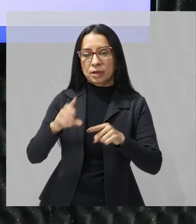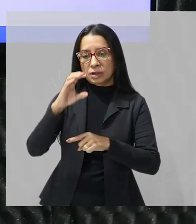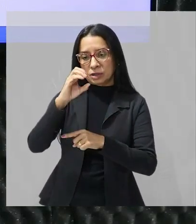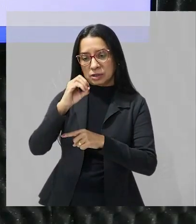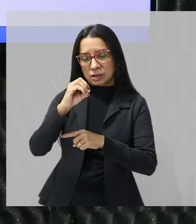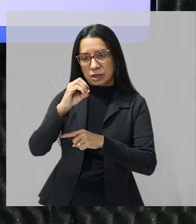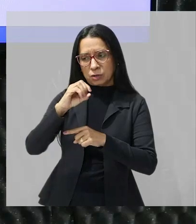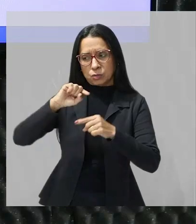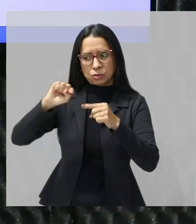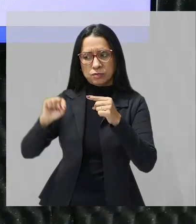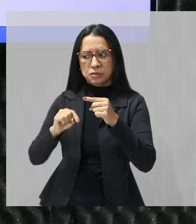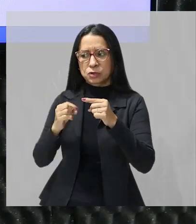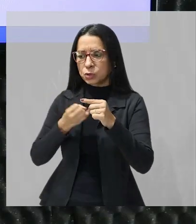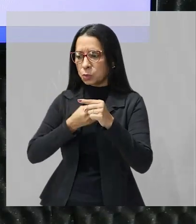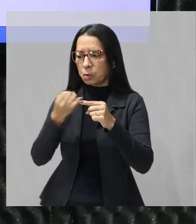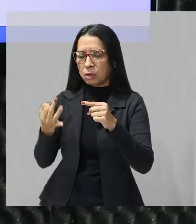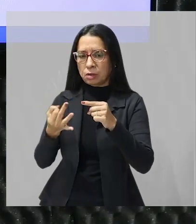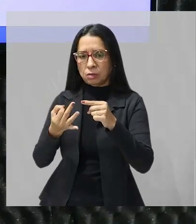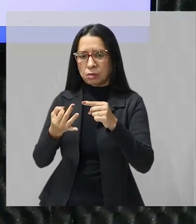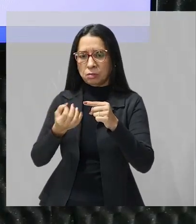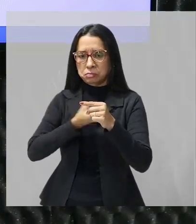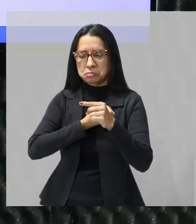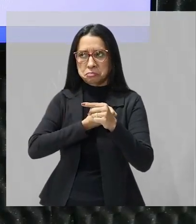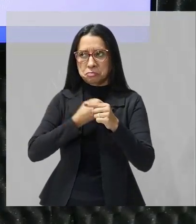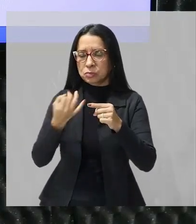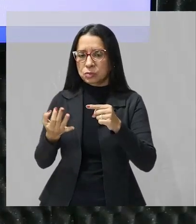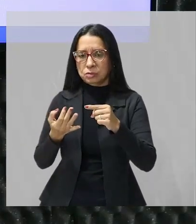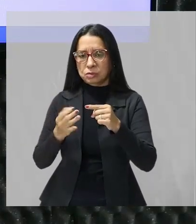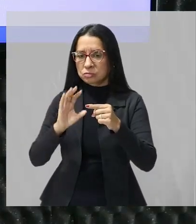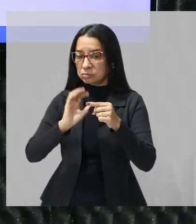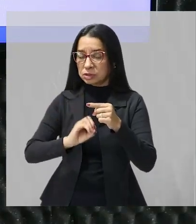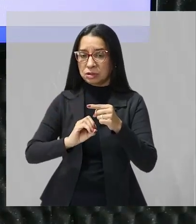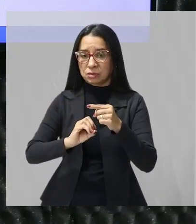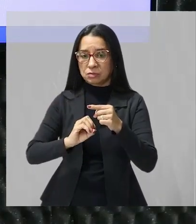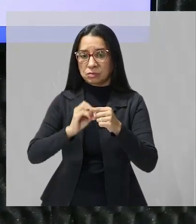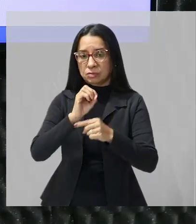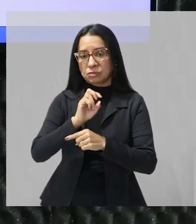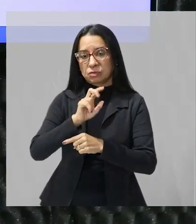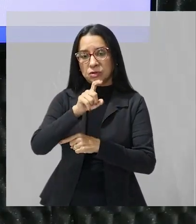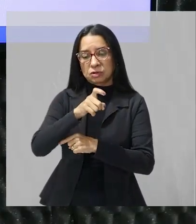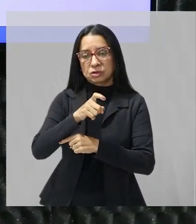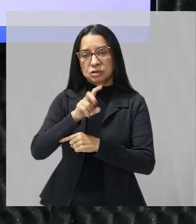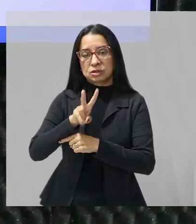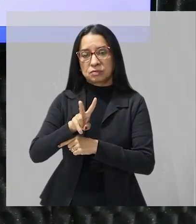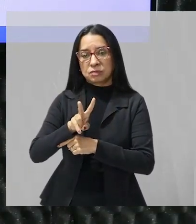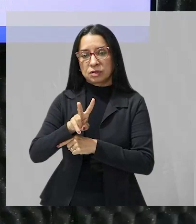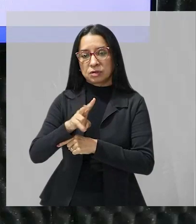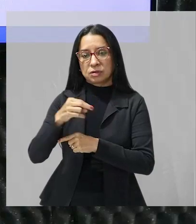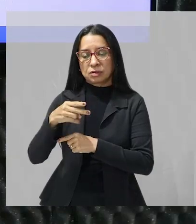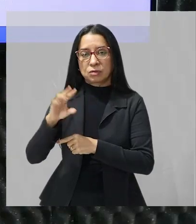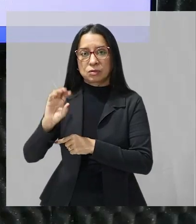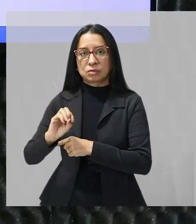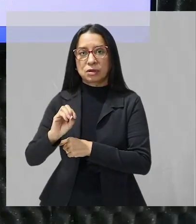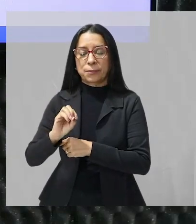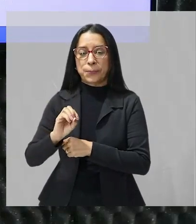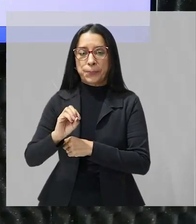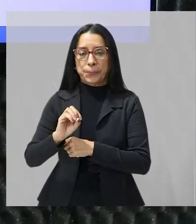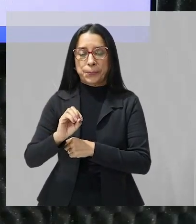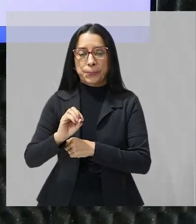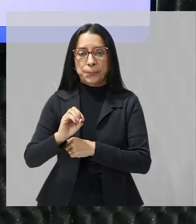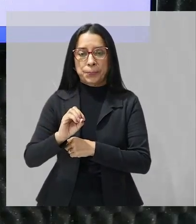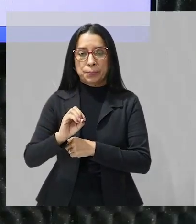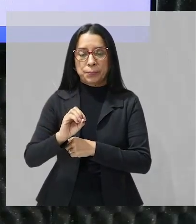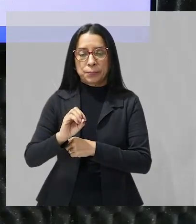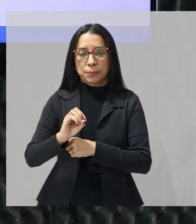para qualquer coisa, quanto é que dá? Duvido. 0, né? Tu já não tem nada, tu vai dividir como? Continua dando